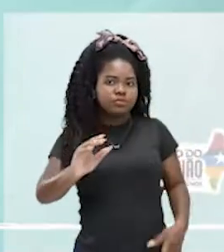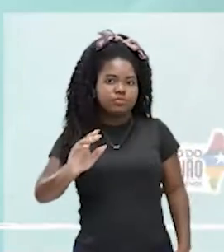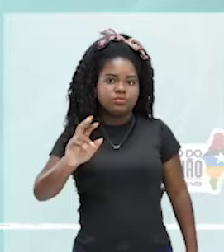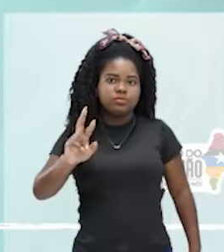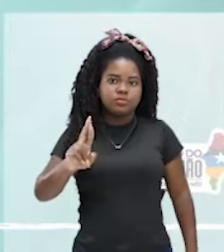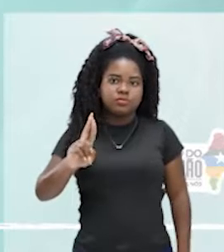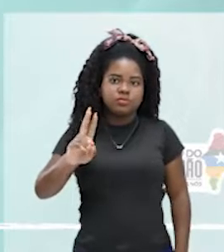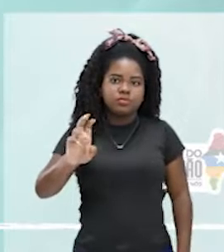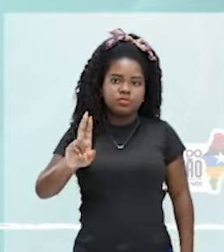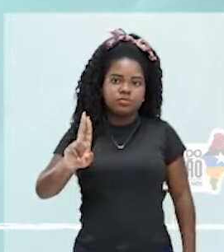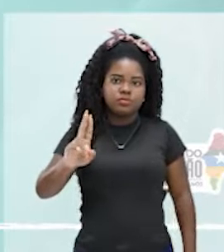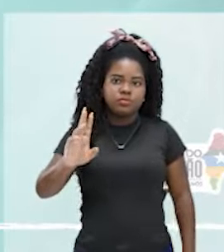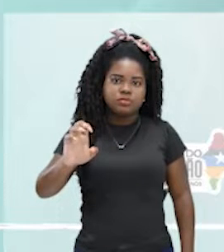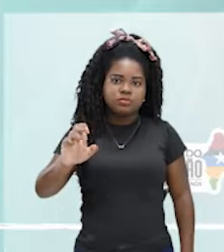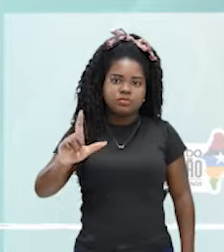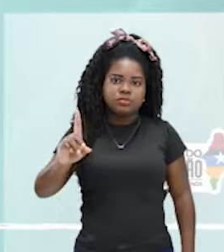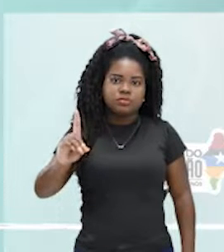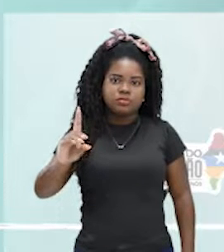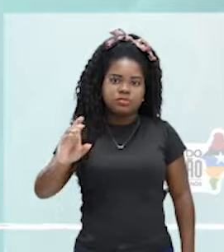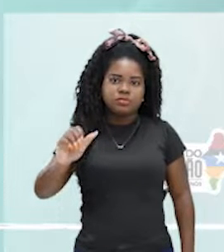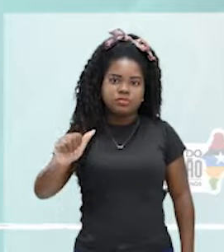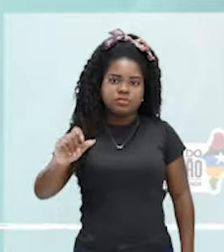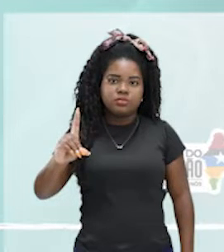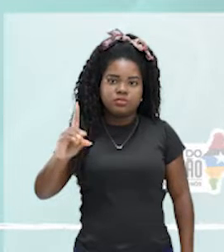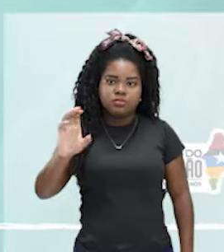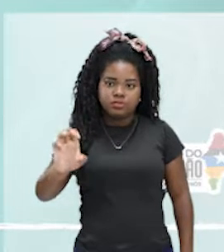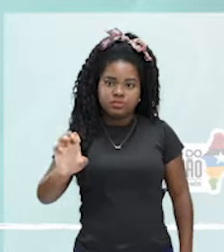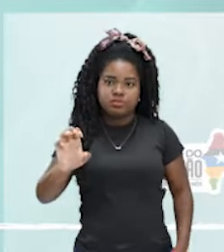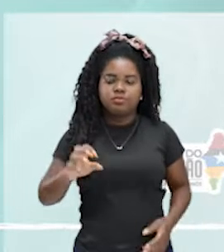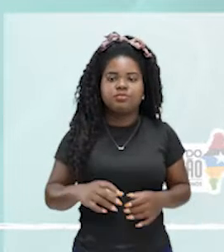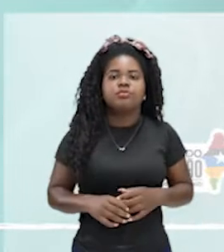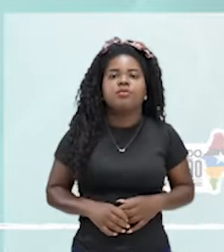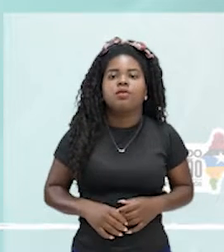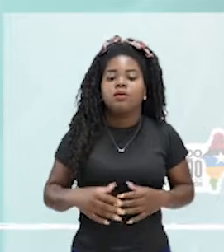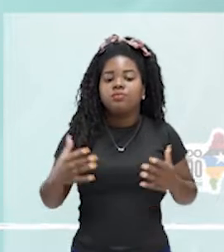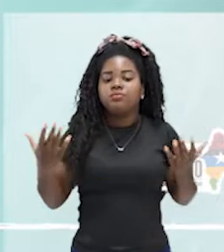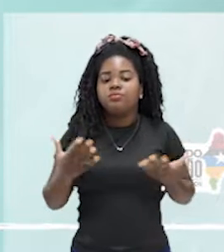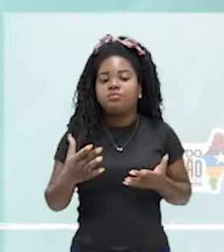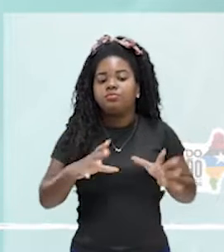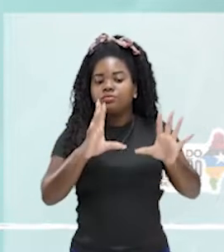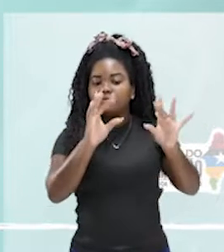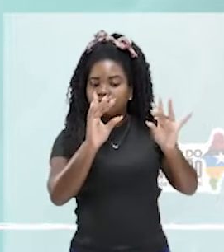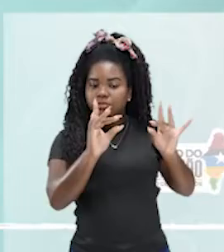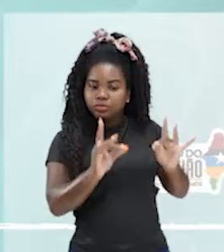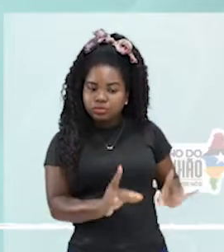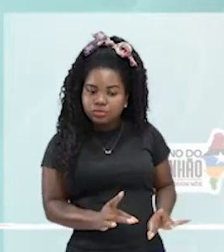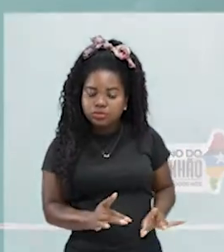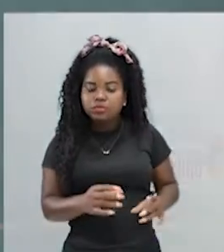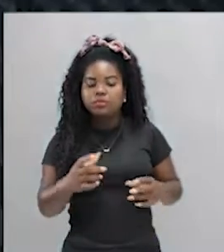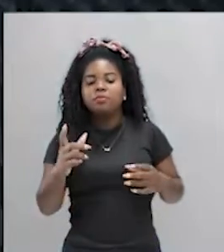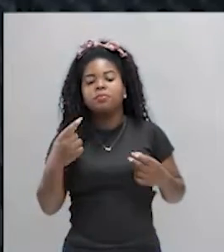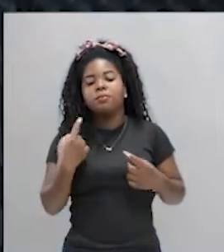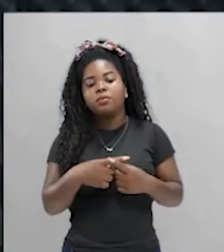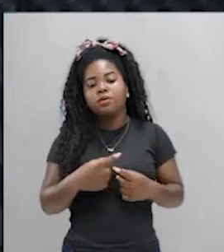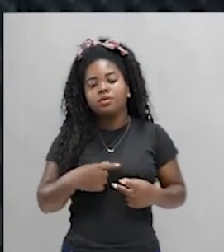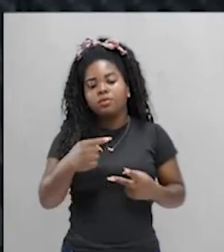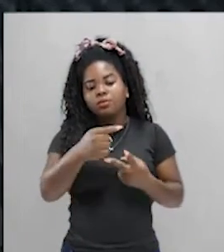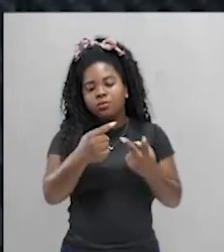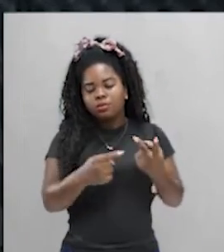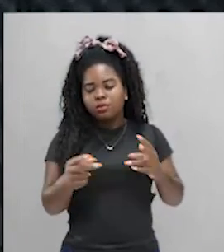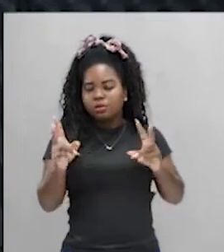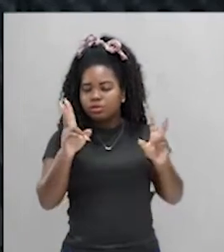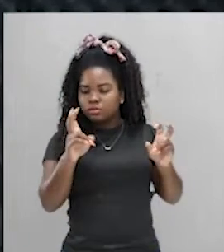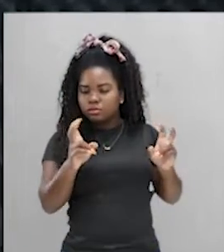do Jerzy Grotowski. Agora, a gente vai dar uma pincelada, porque nós temos dois assuntos que são extremamente